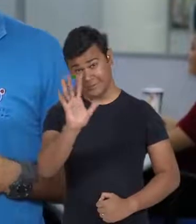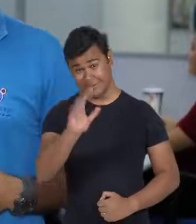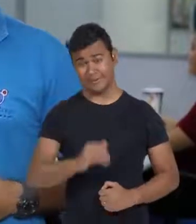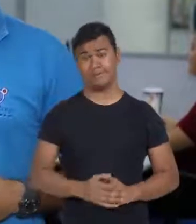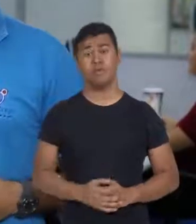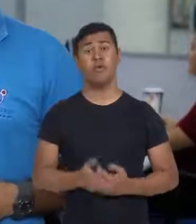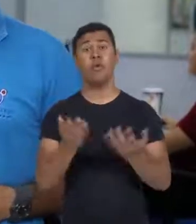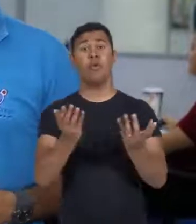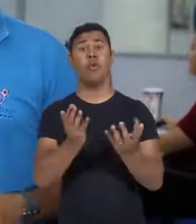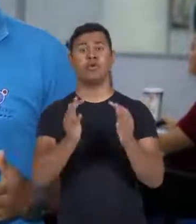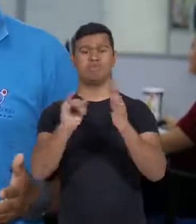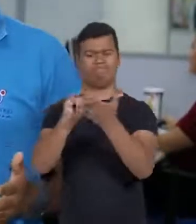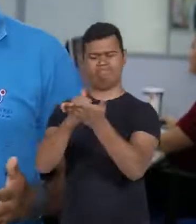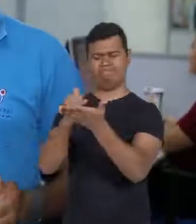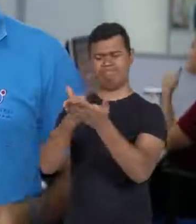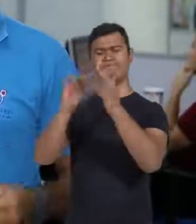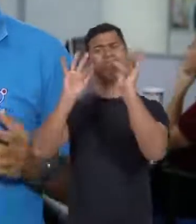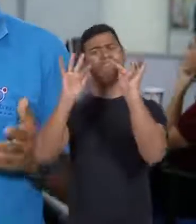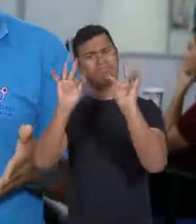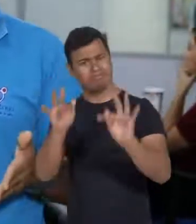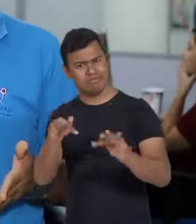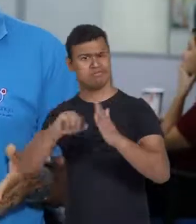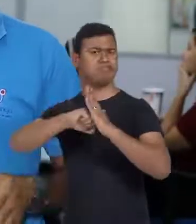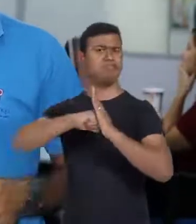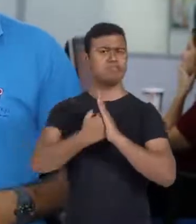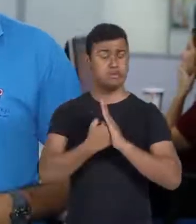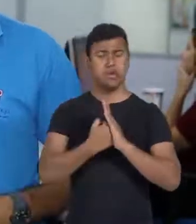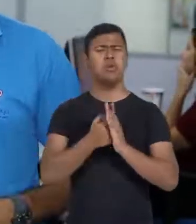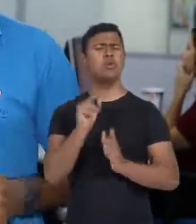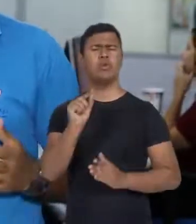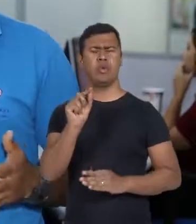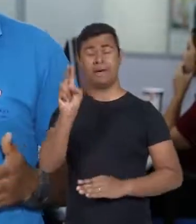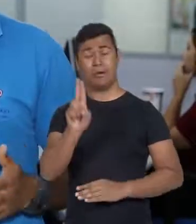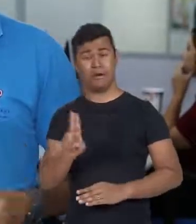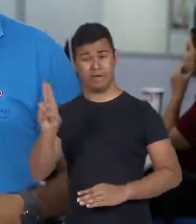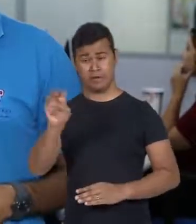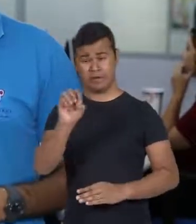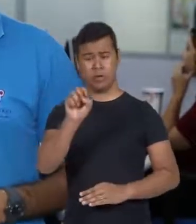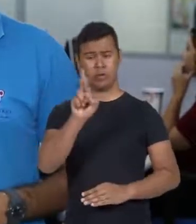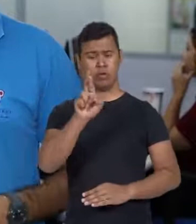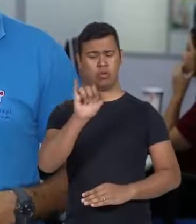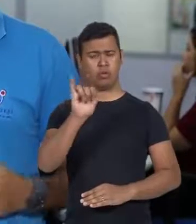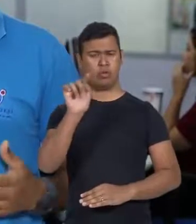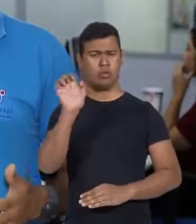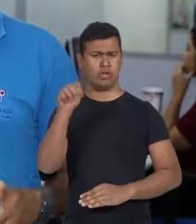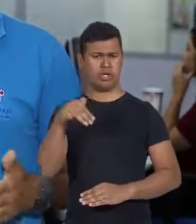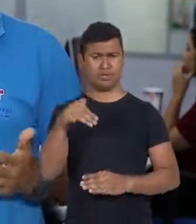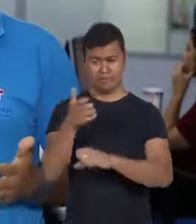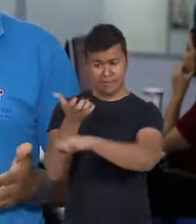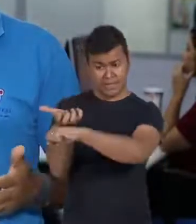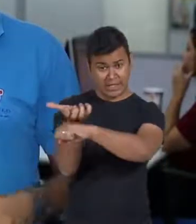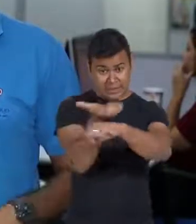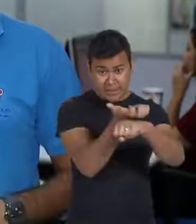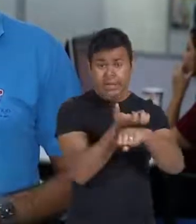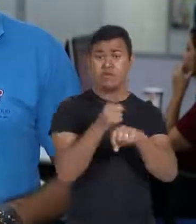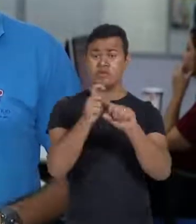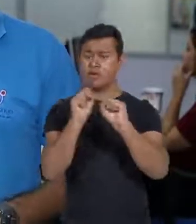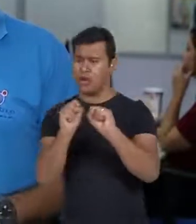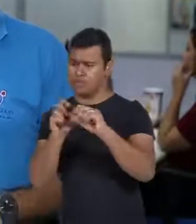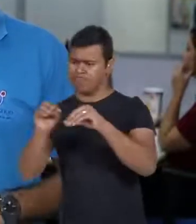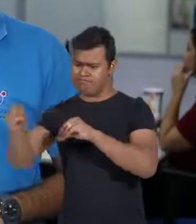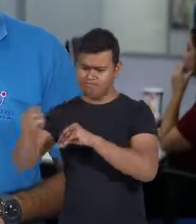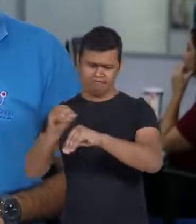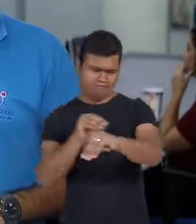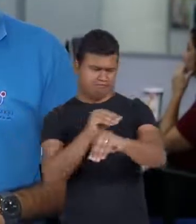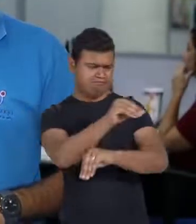Olá! Termina hoje o prazo para se inscrever nas universidades de origem, na mobilidade estudantil interinstituições do